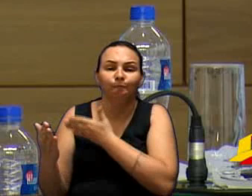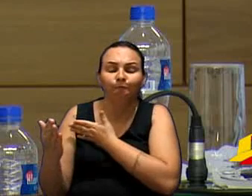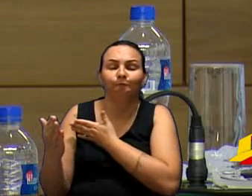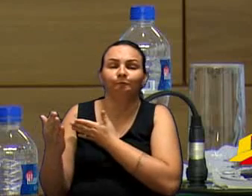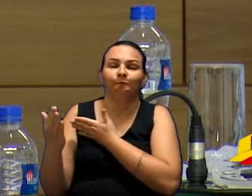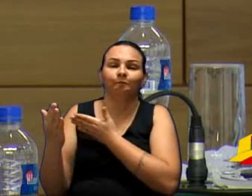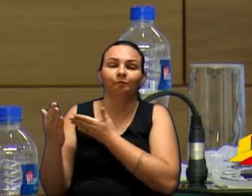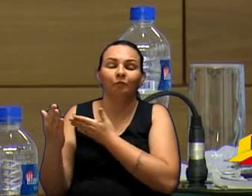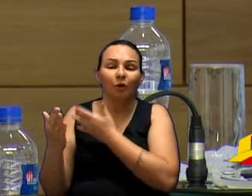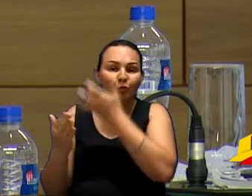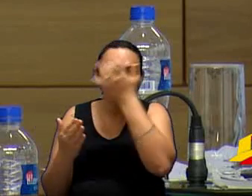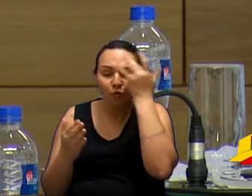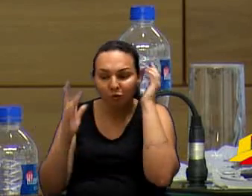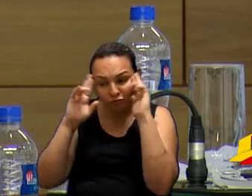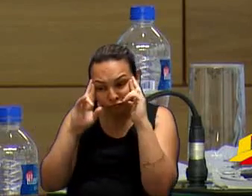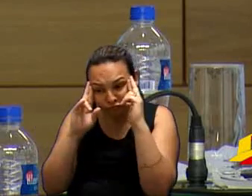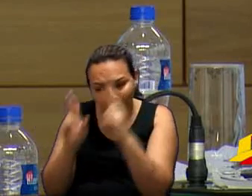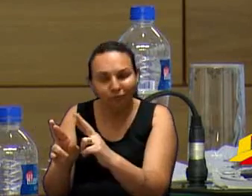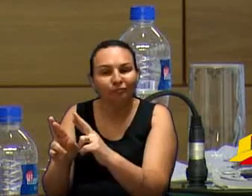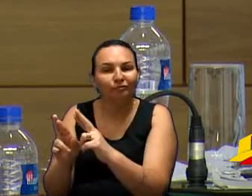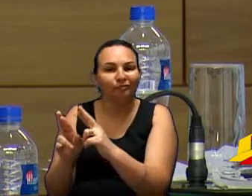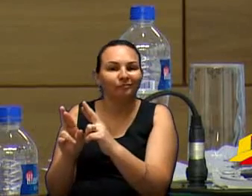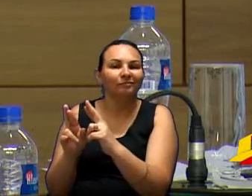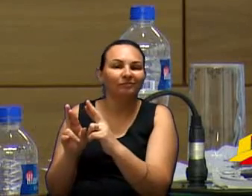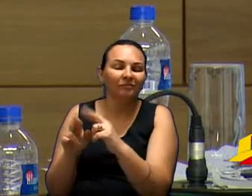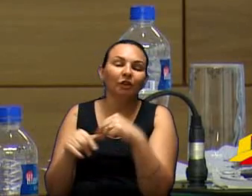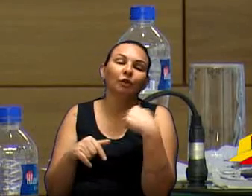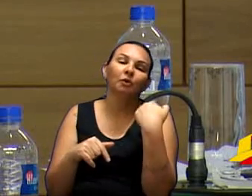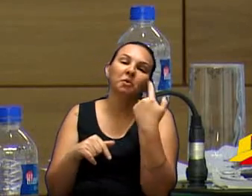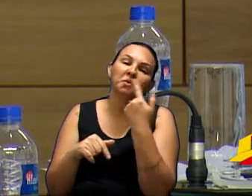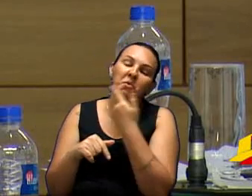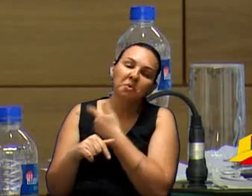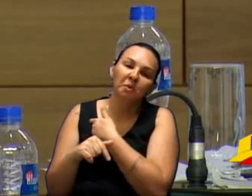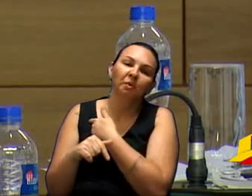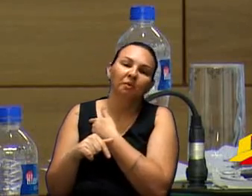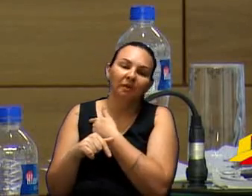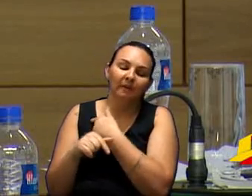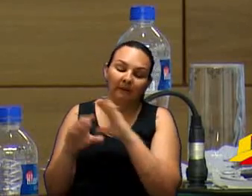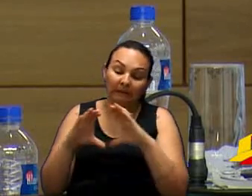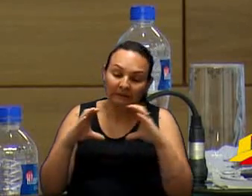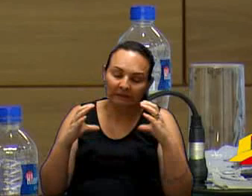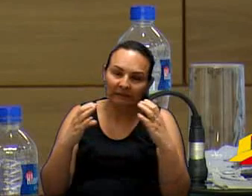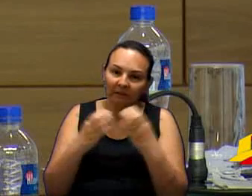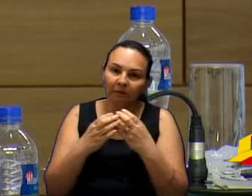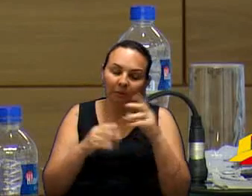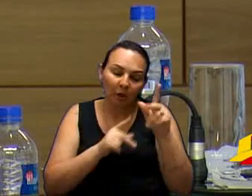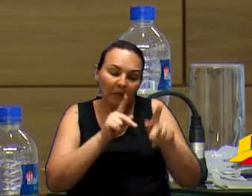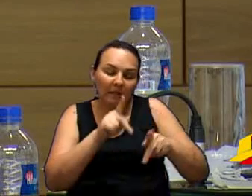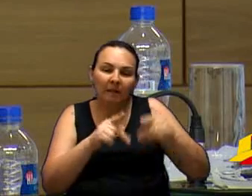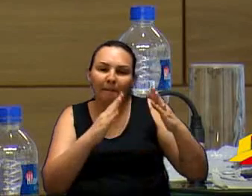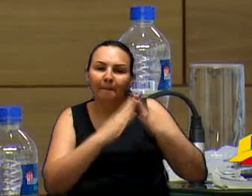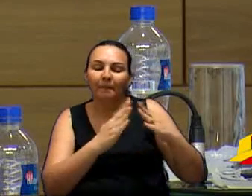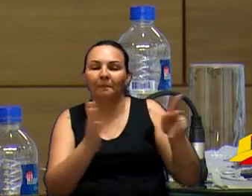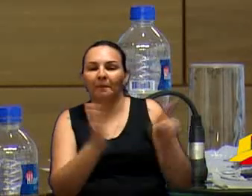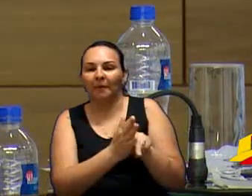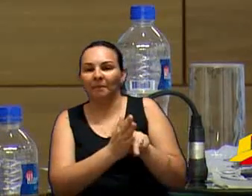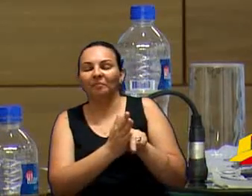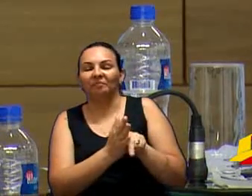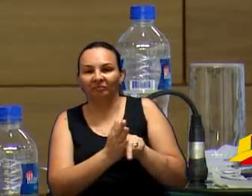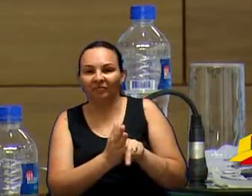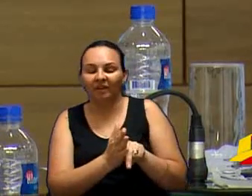chapéu respeita ea câmara casa nossa casa do povo de fora tem que ser casa do povo medida que da